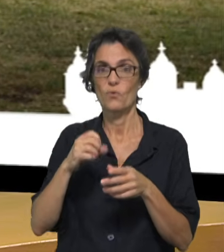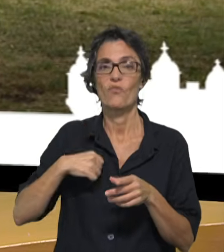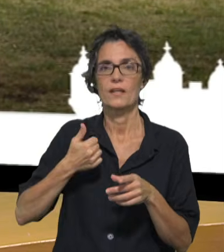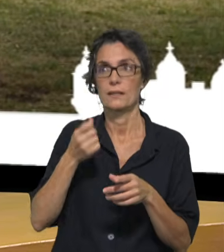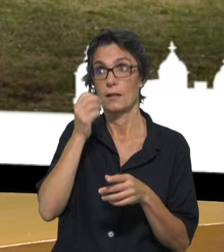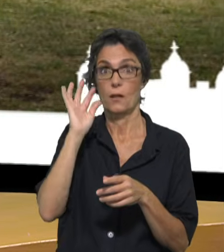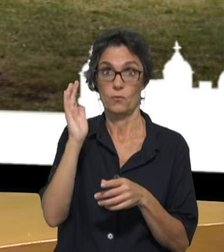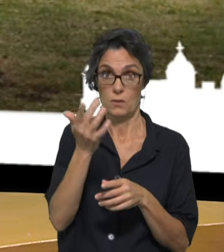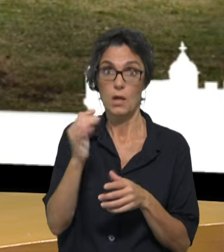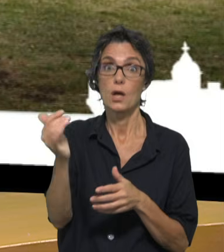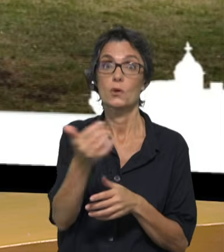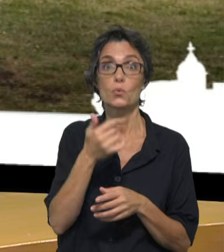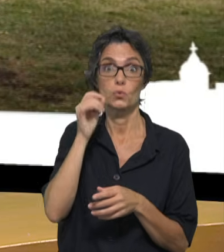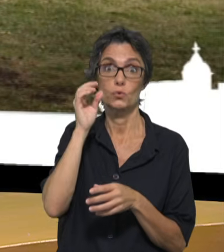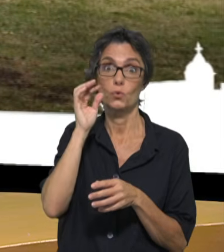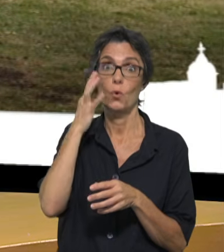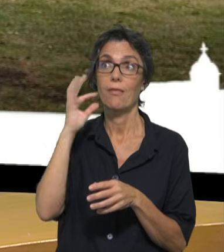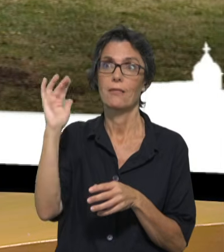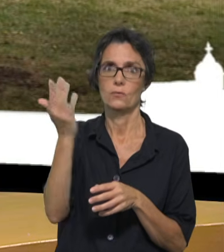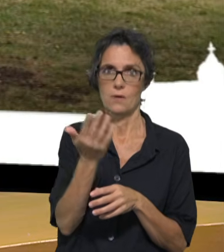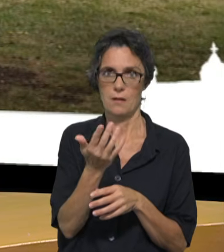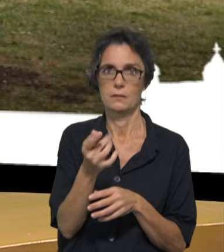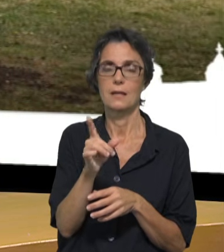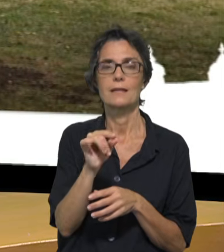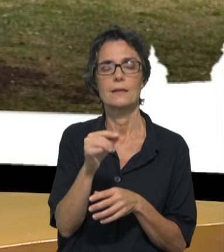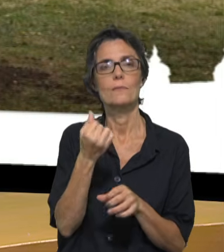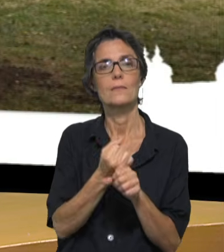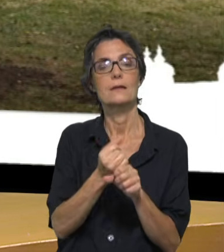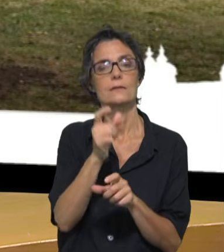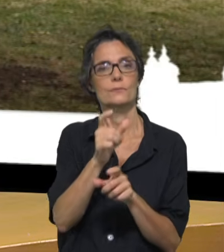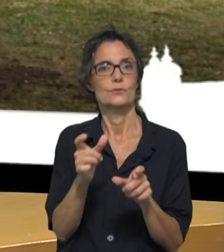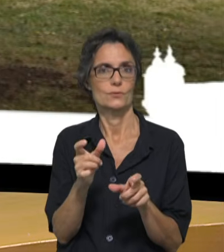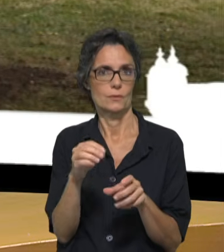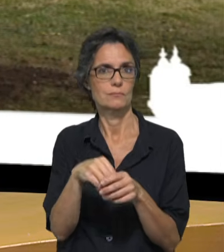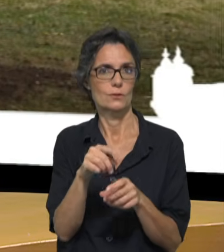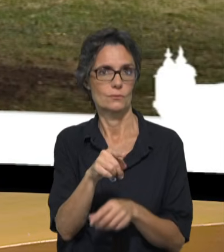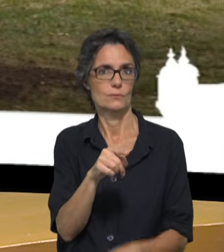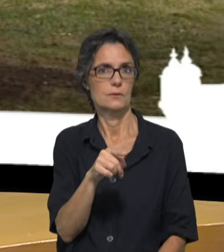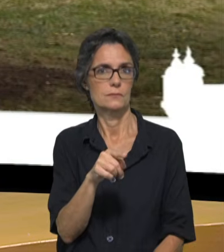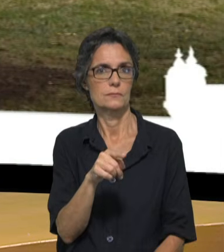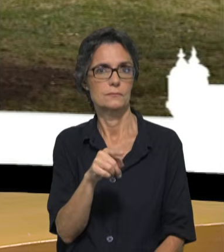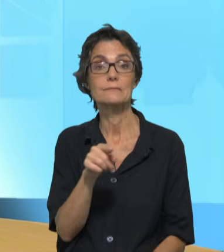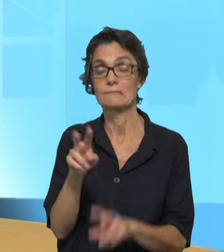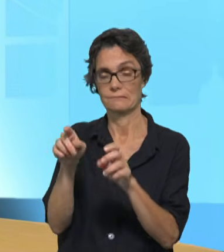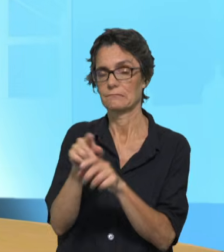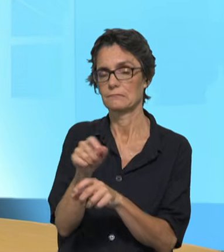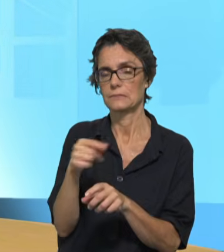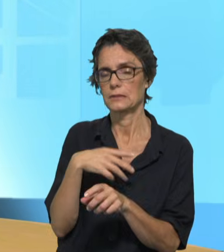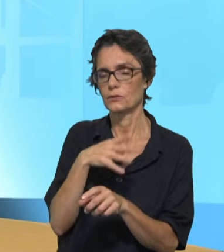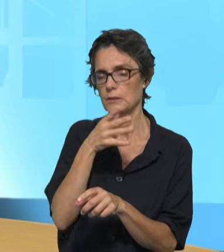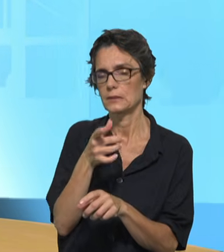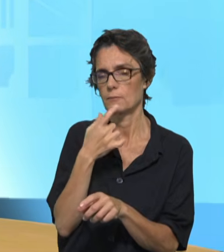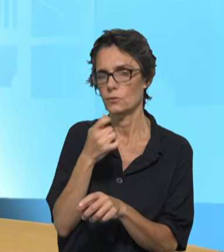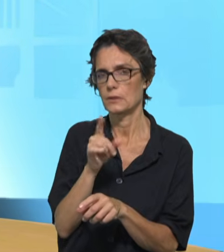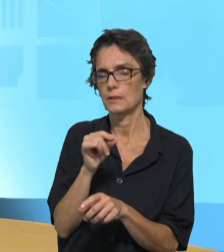recursos naturais, mas também tem a ver com a questão dos trabalhadores. E já lá iria também a esse tema, sem dúvida, né?